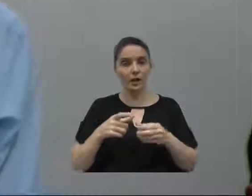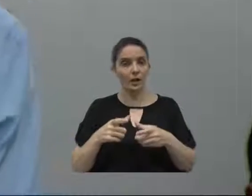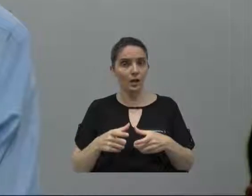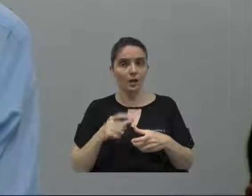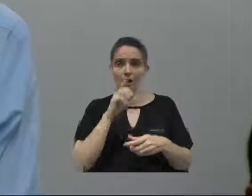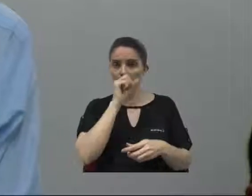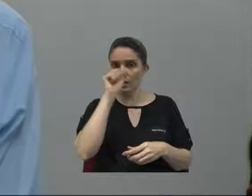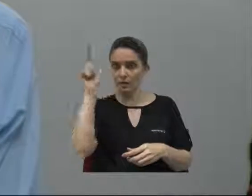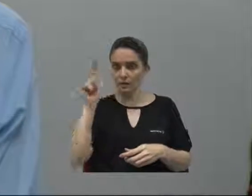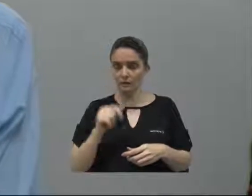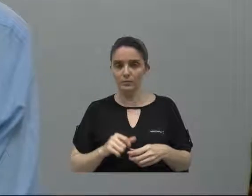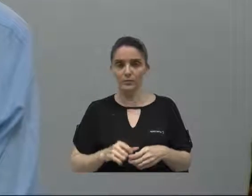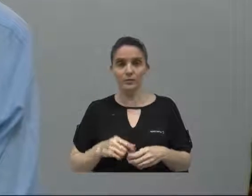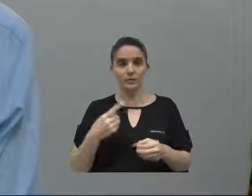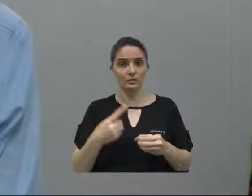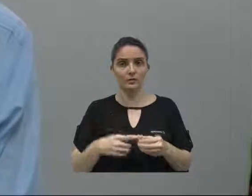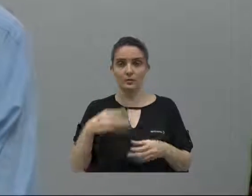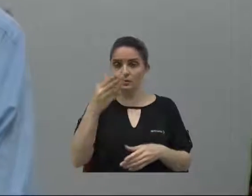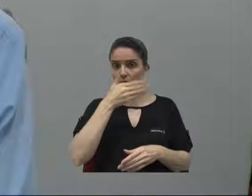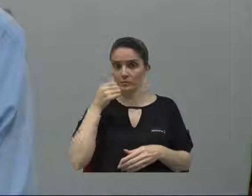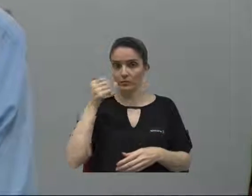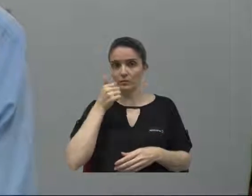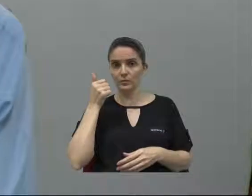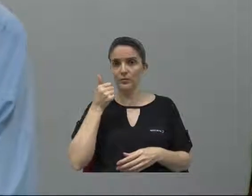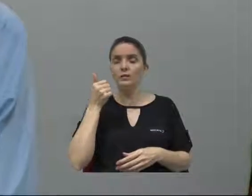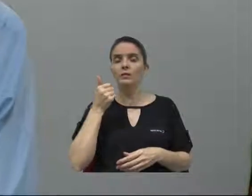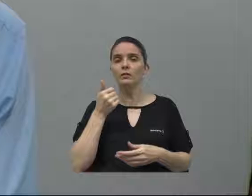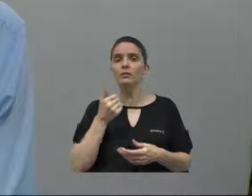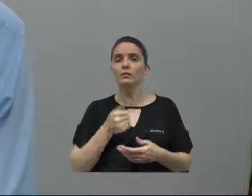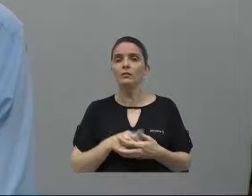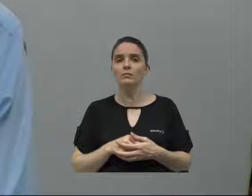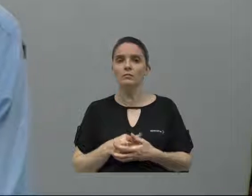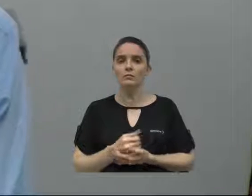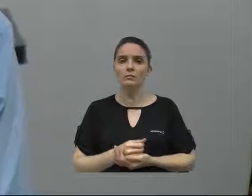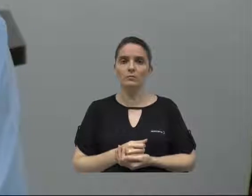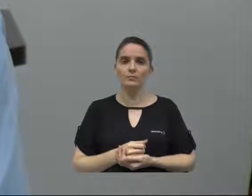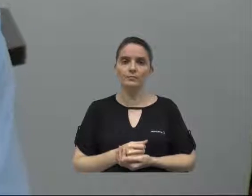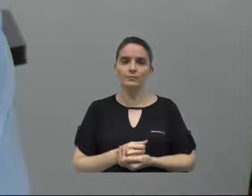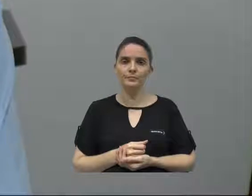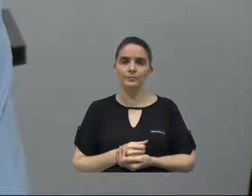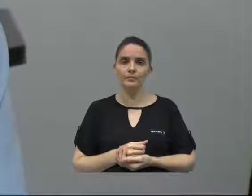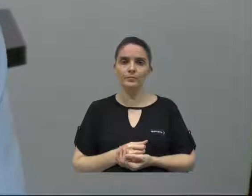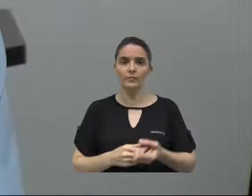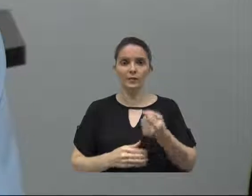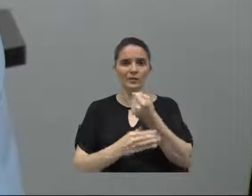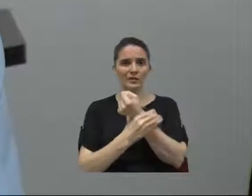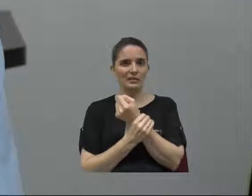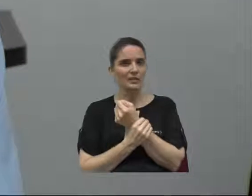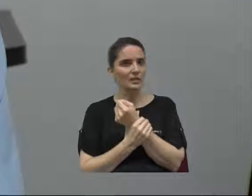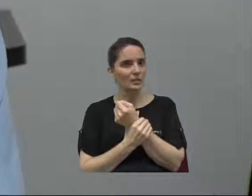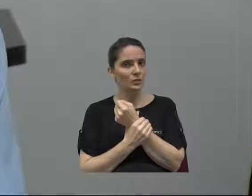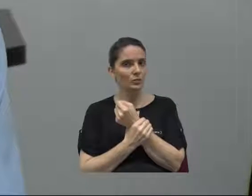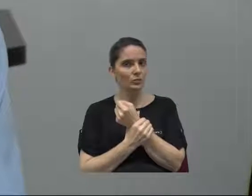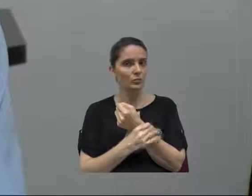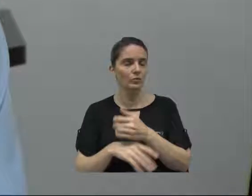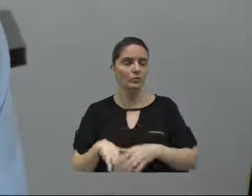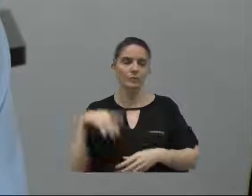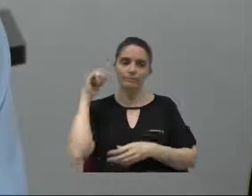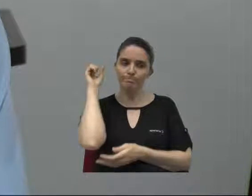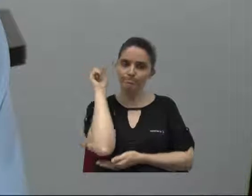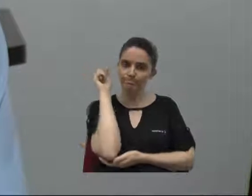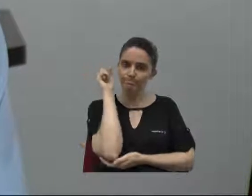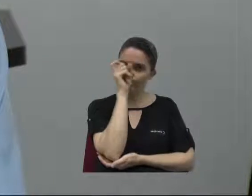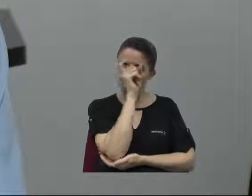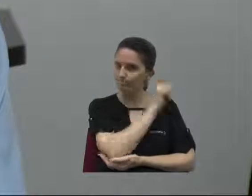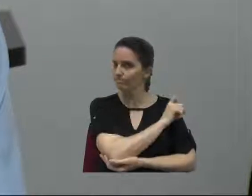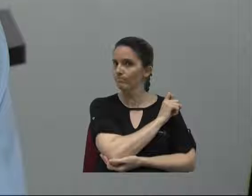uma das melhores cidades nessa parte. Agora, quanto à segurança, eu vejo uma dificuldade.